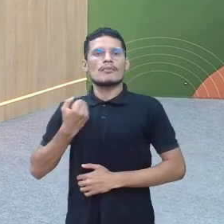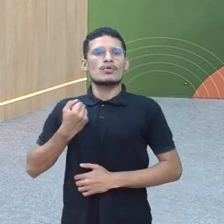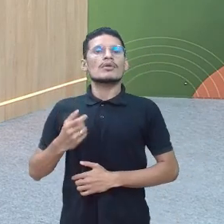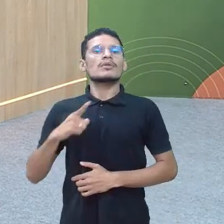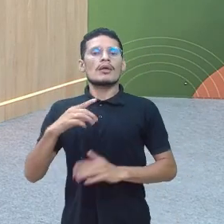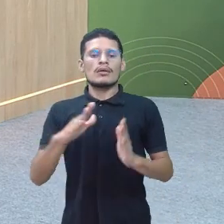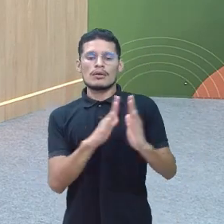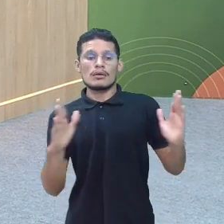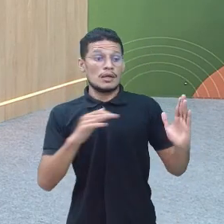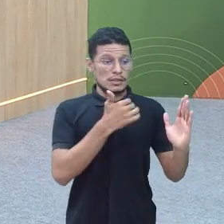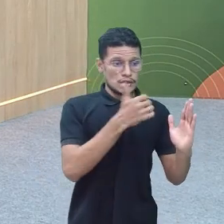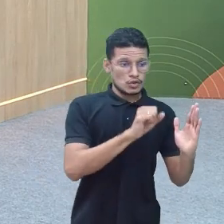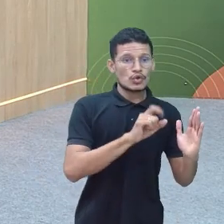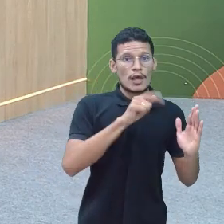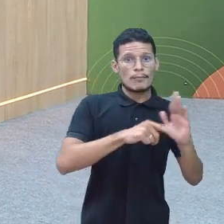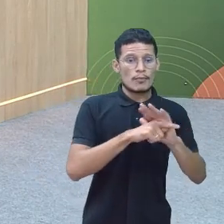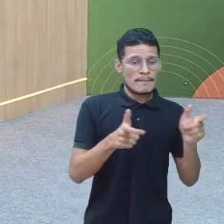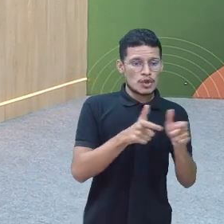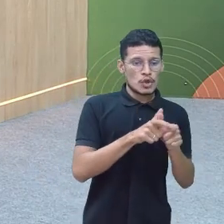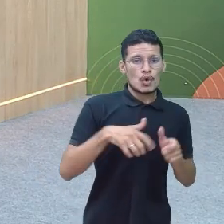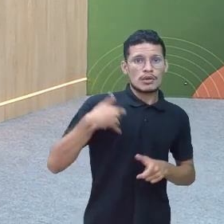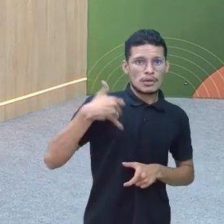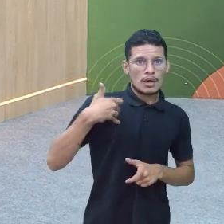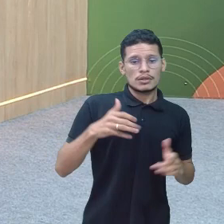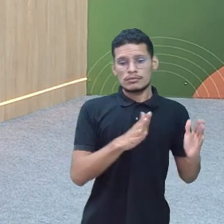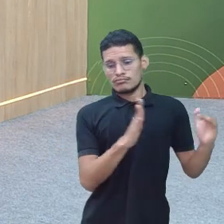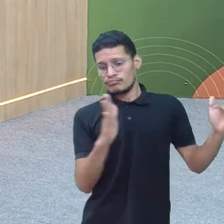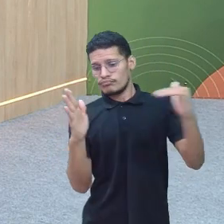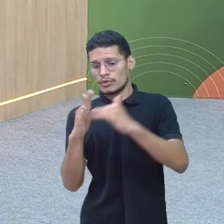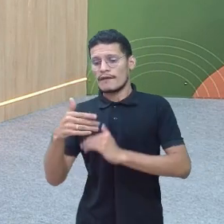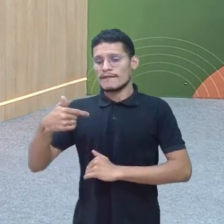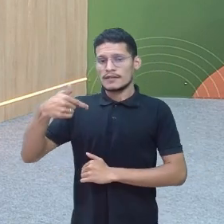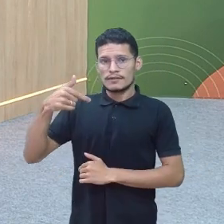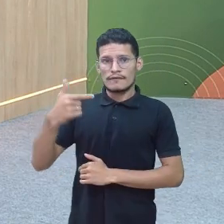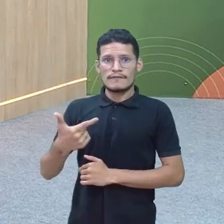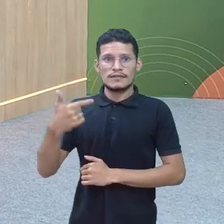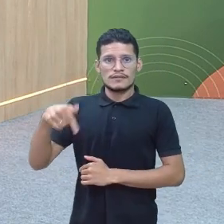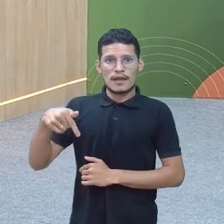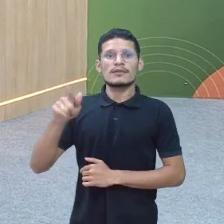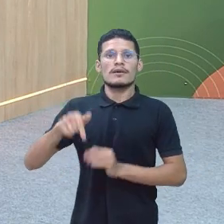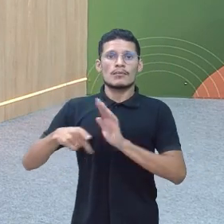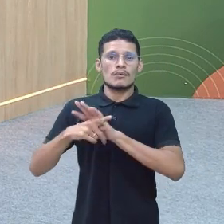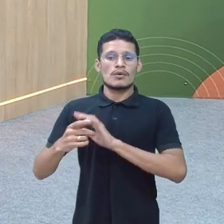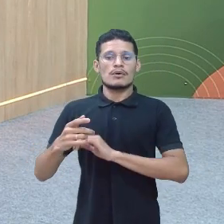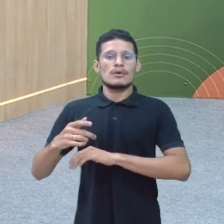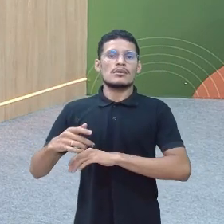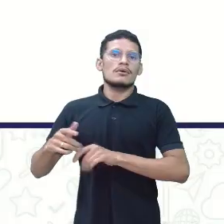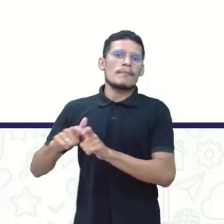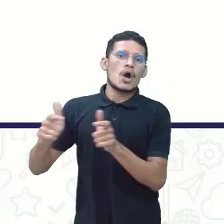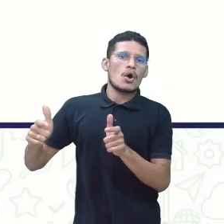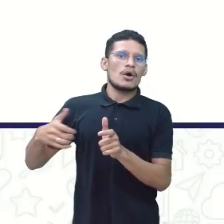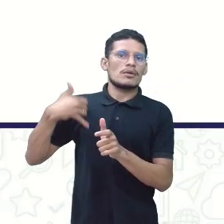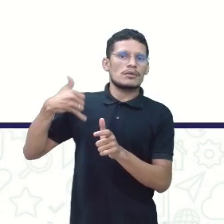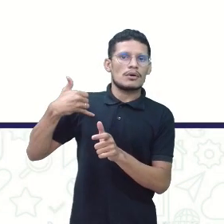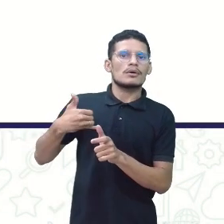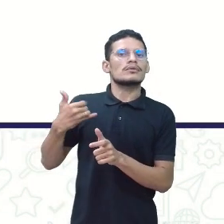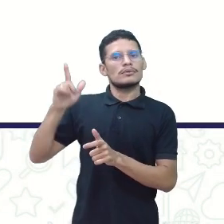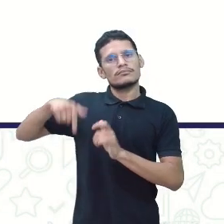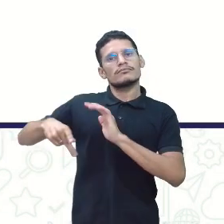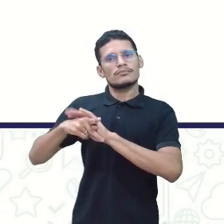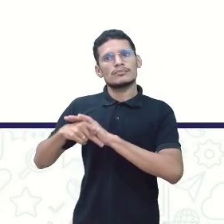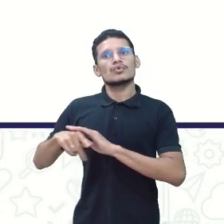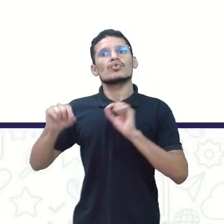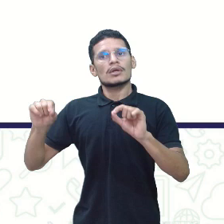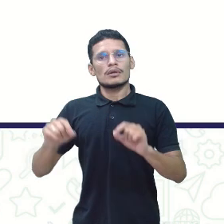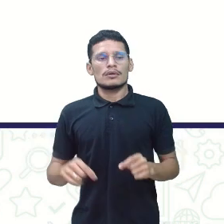a menor idade que está aparecendo aí e 27 sendo a maior idade que está aparecendo aí, né? A amplitude vai ser a